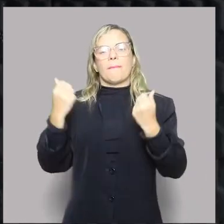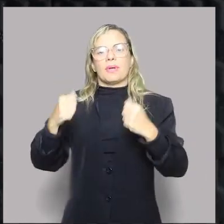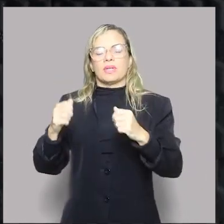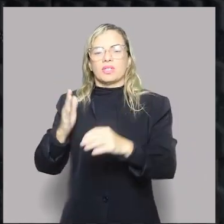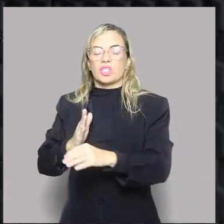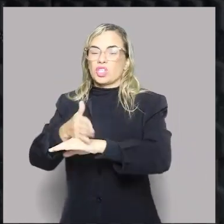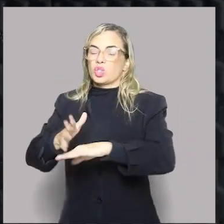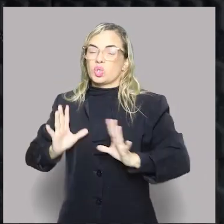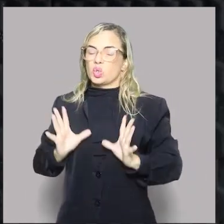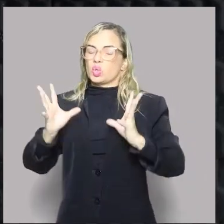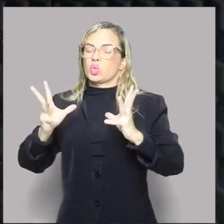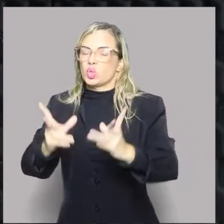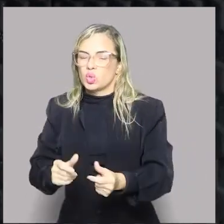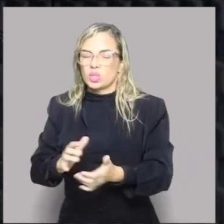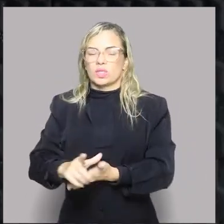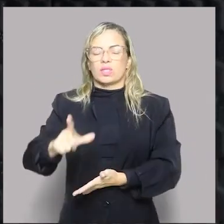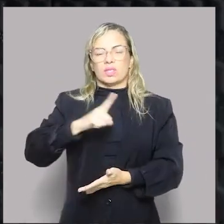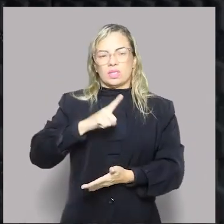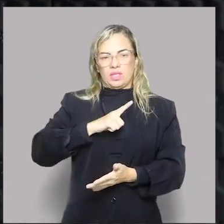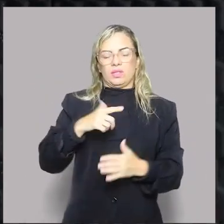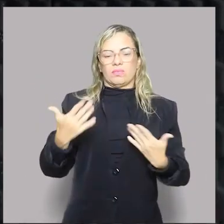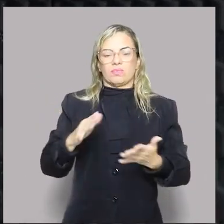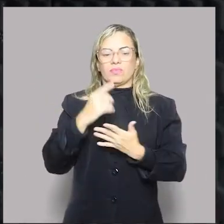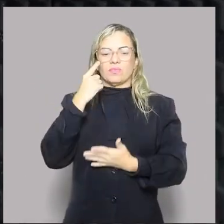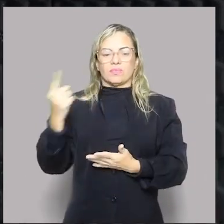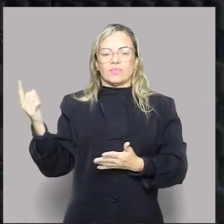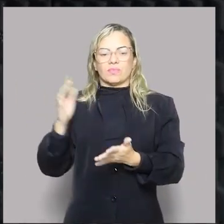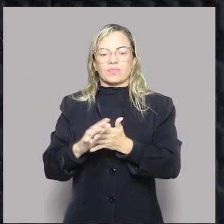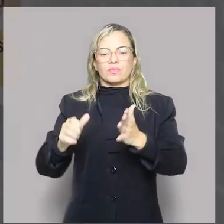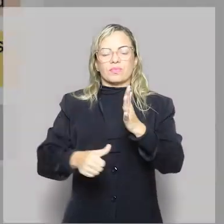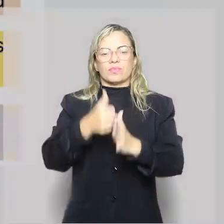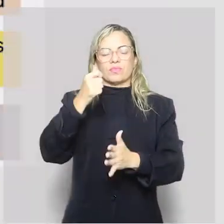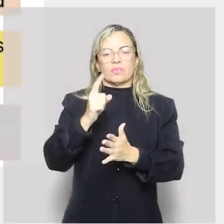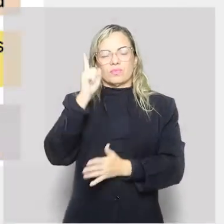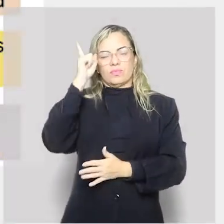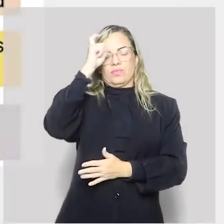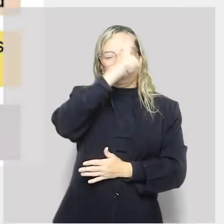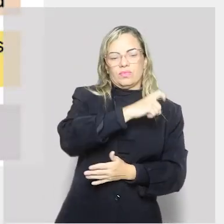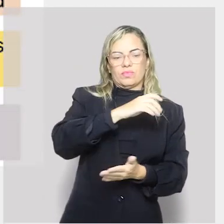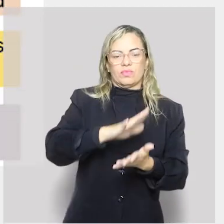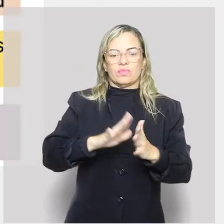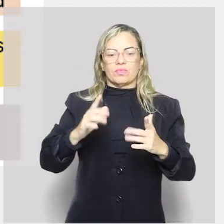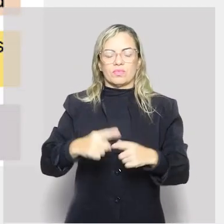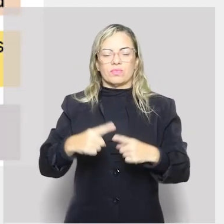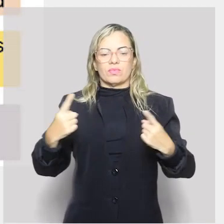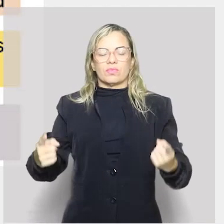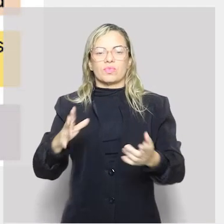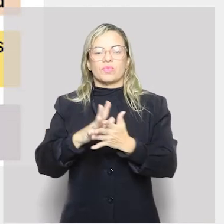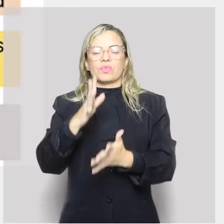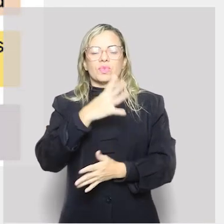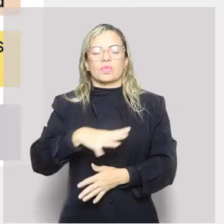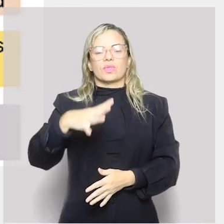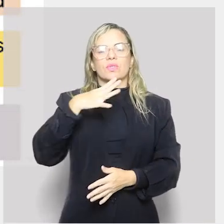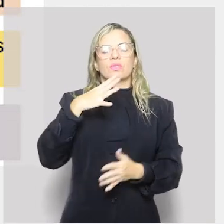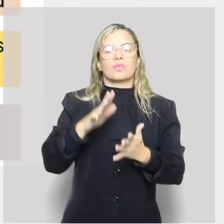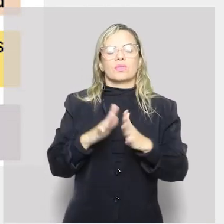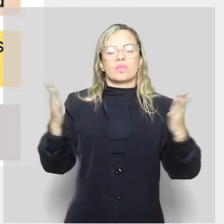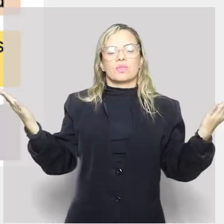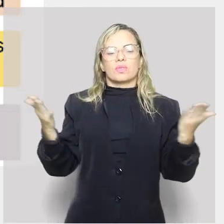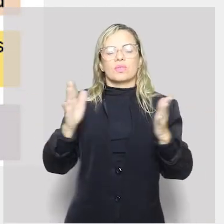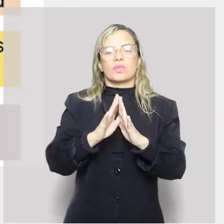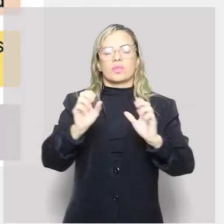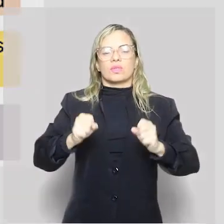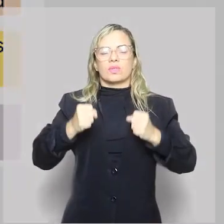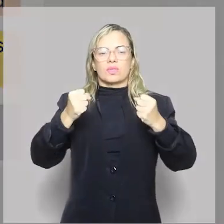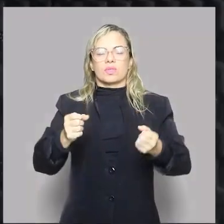é permitido um deslocamento, uma mobilidade, na verdade, sem esse deslocamento apenas feito por esses materiais.